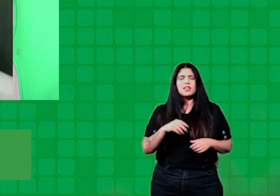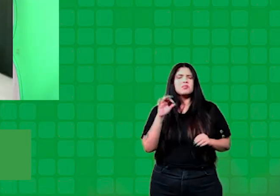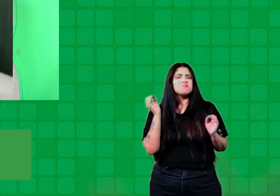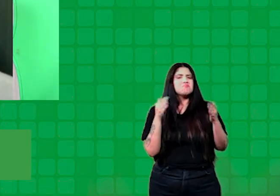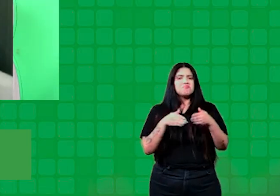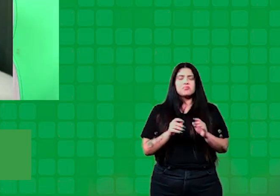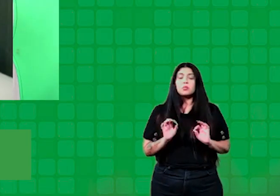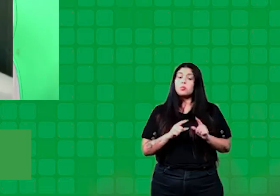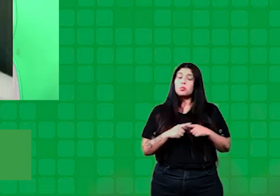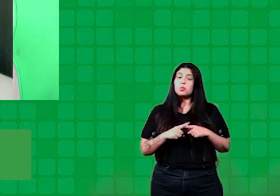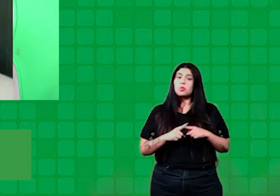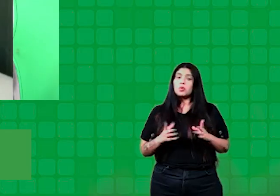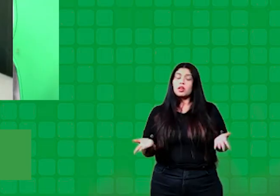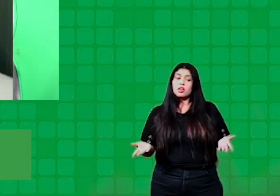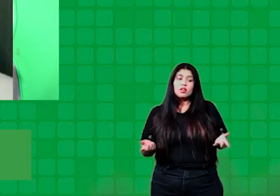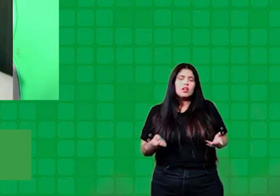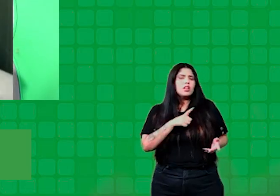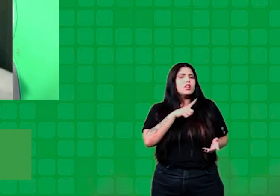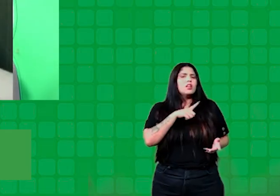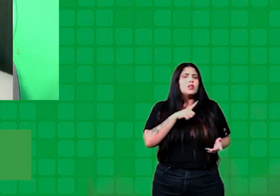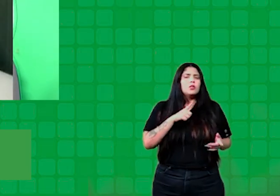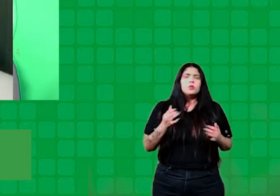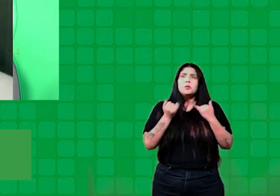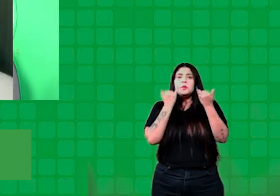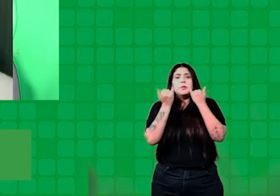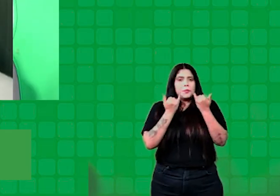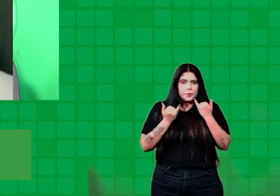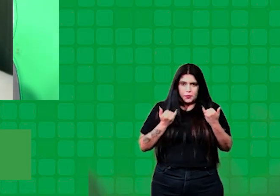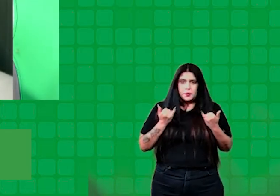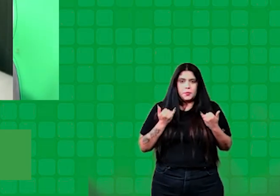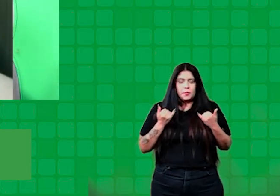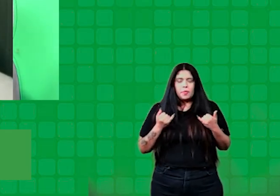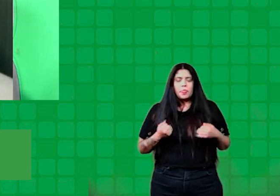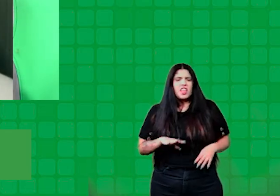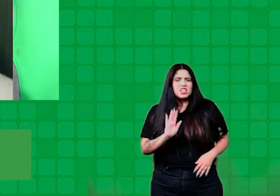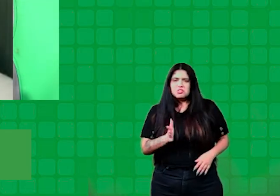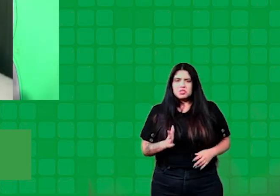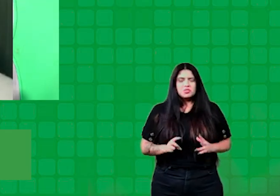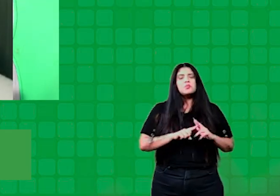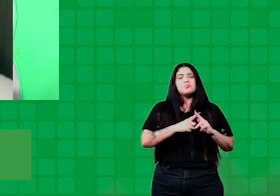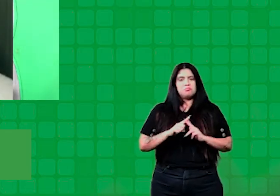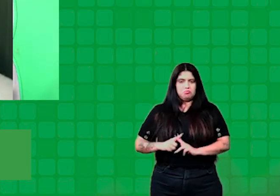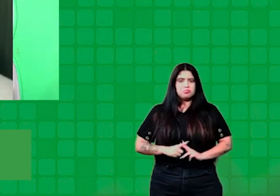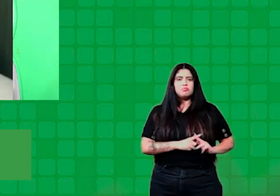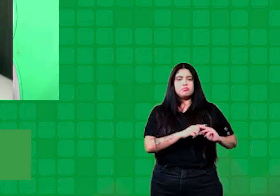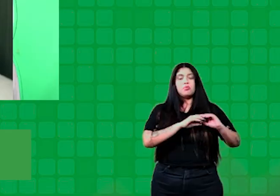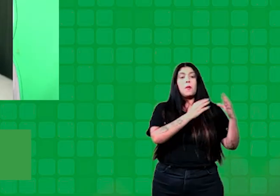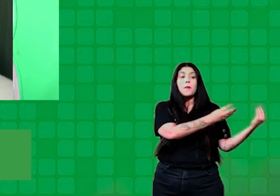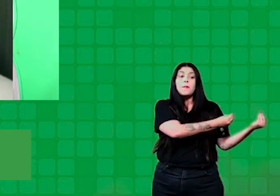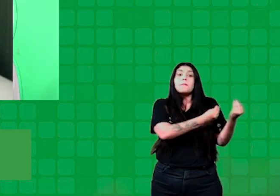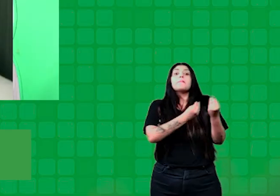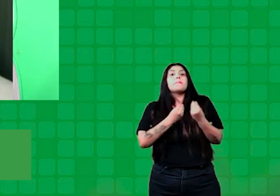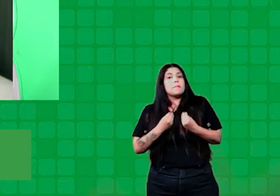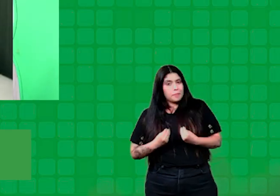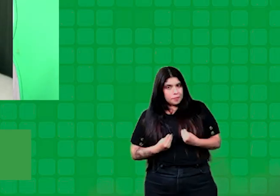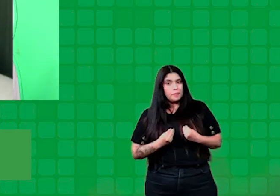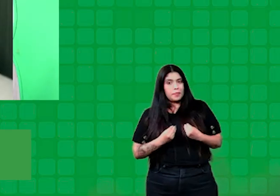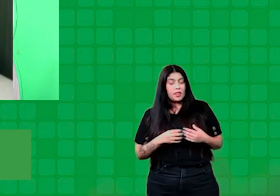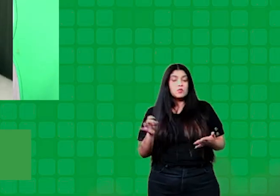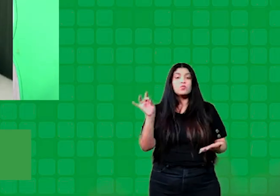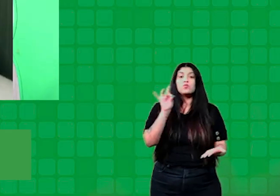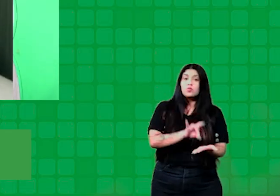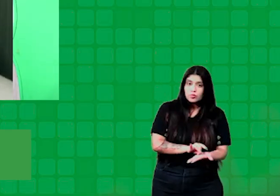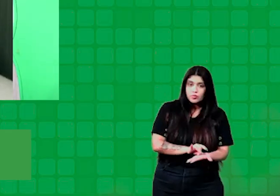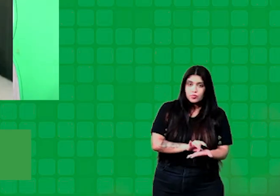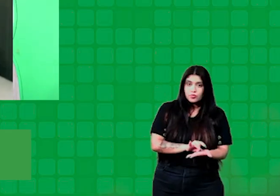porque tem muita questão de forma. Realizando os ajustes, encaminha para a gente homologar, a gente realizando a homologação,